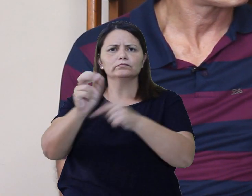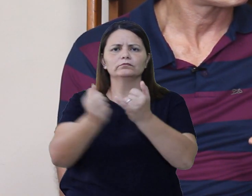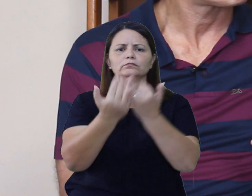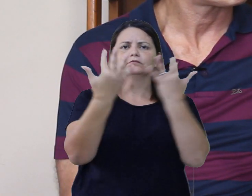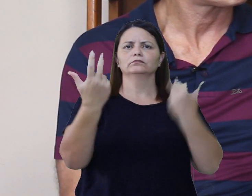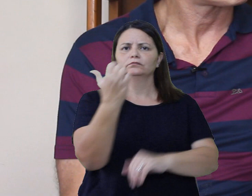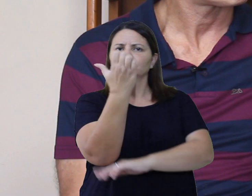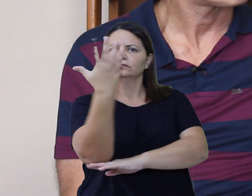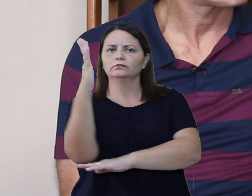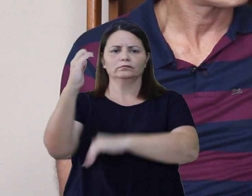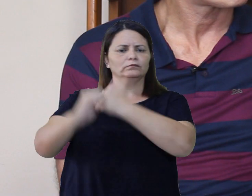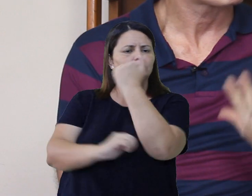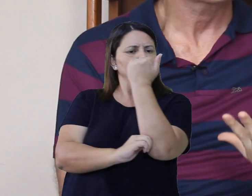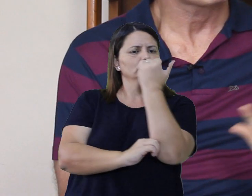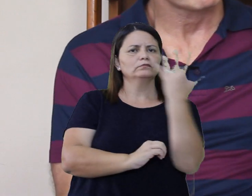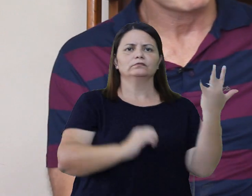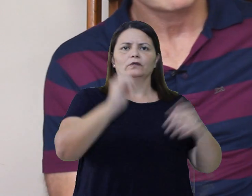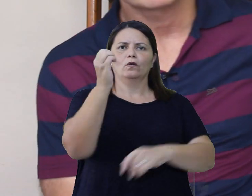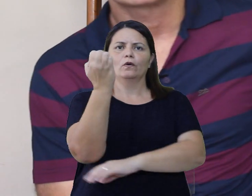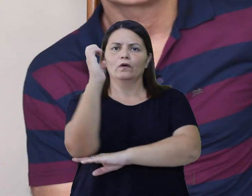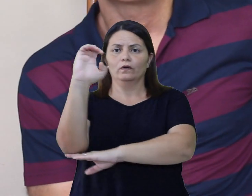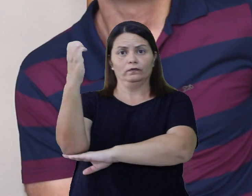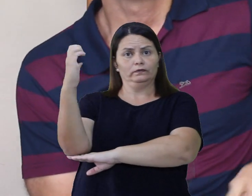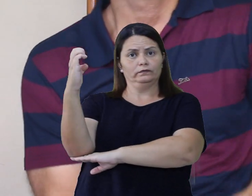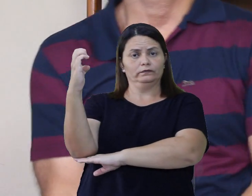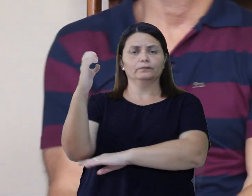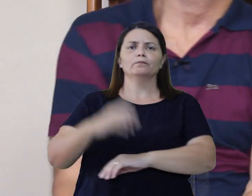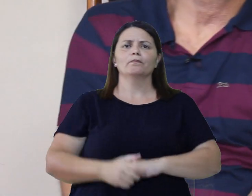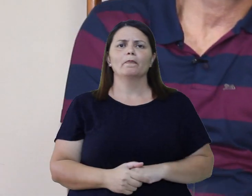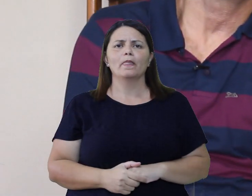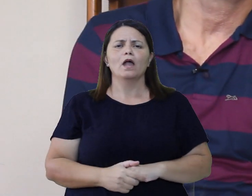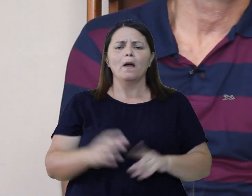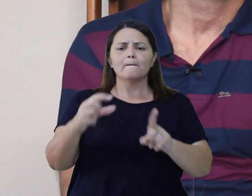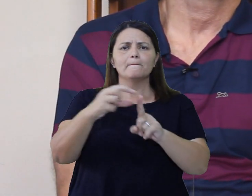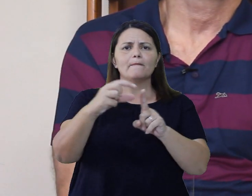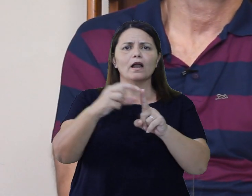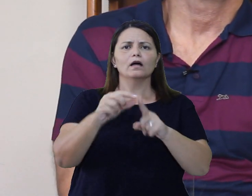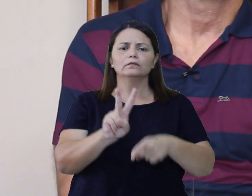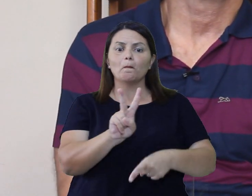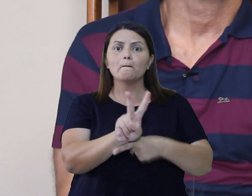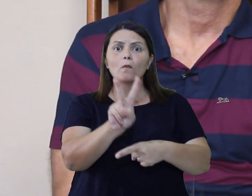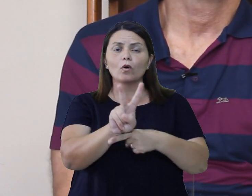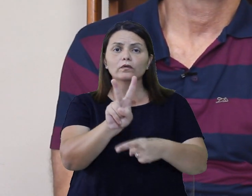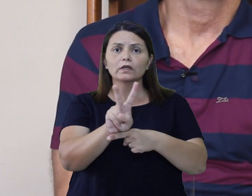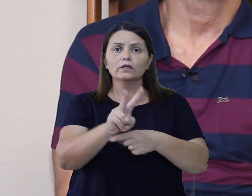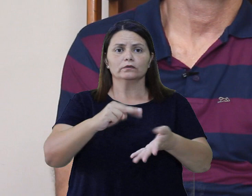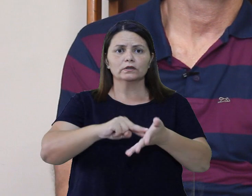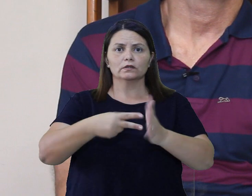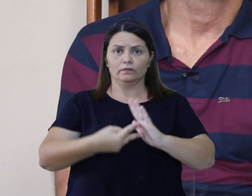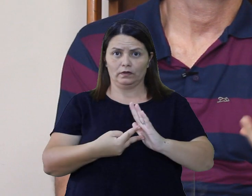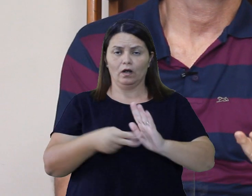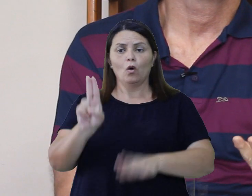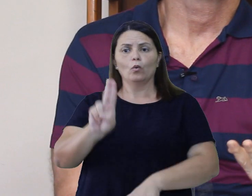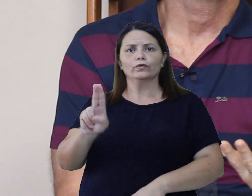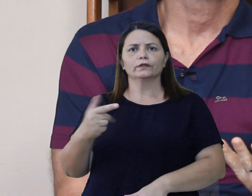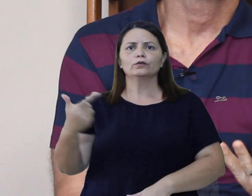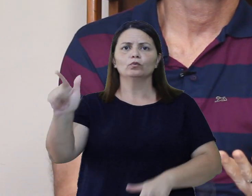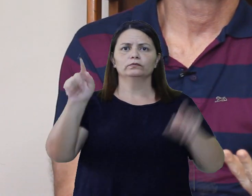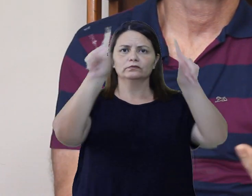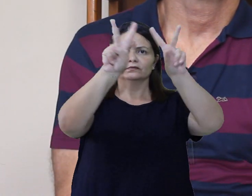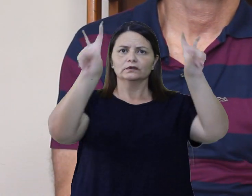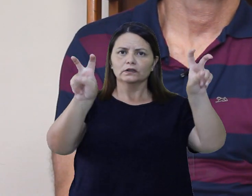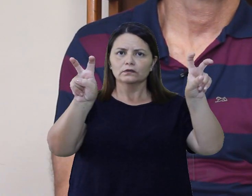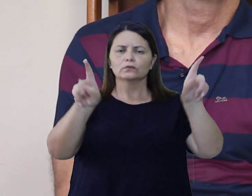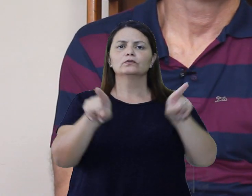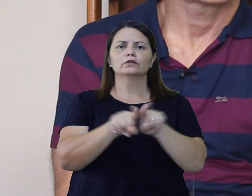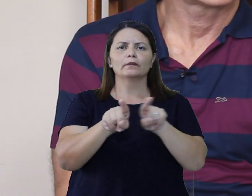e cultivar e guardar o jardim, são palavras de proteção, são palavras usadas em outros